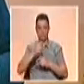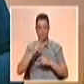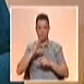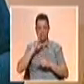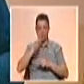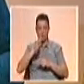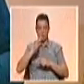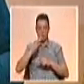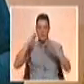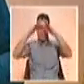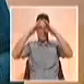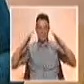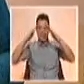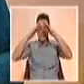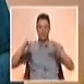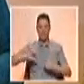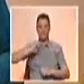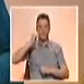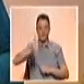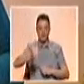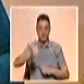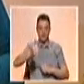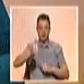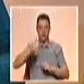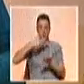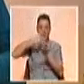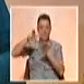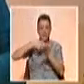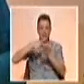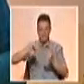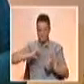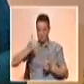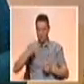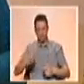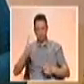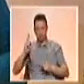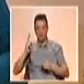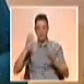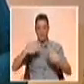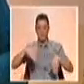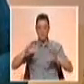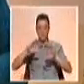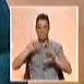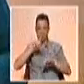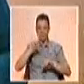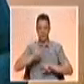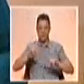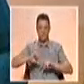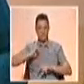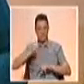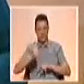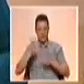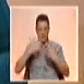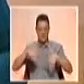verdes. Telhados verdes? Telhados verdes, que não são telhados pintados de verde e podem não ser verdes. Mas que